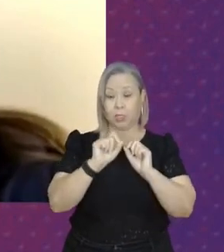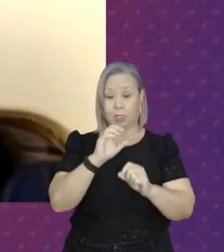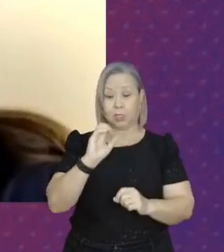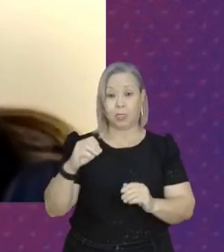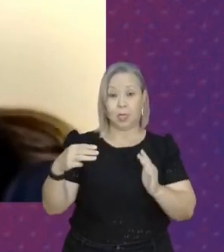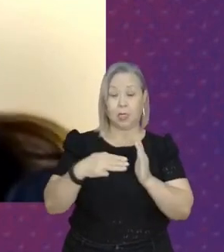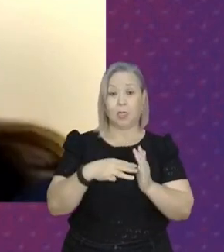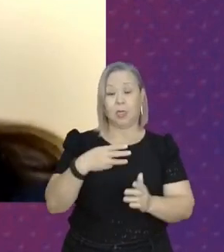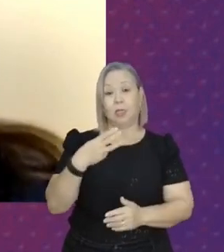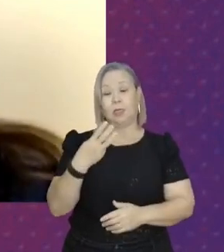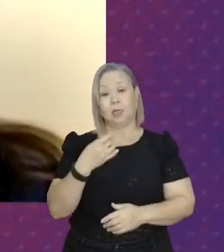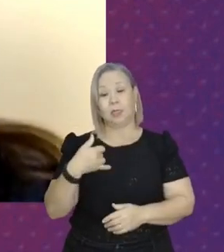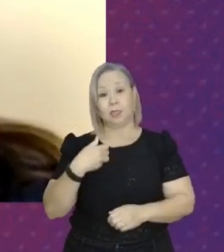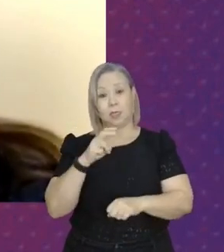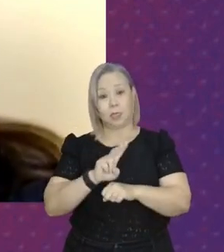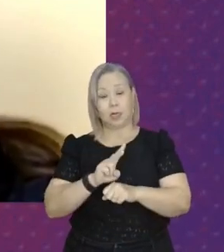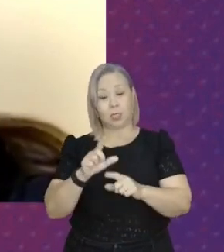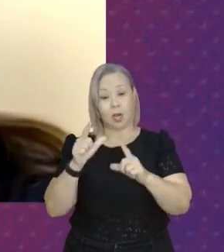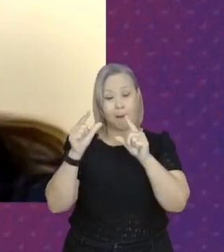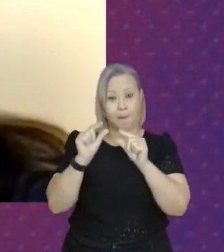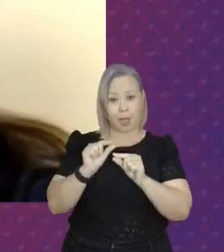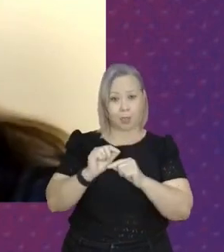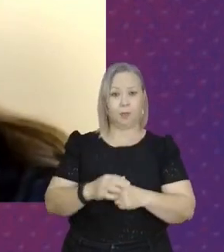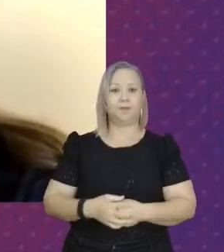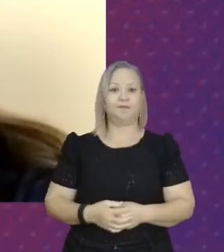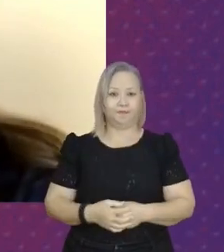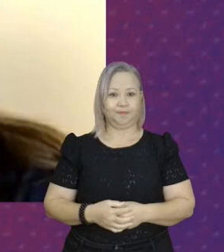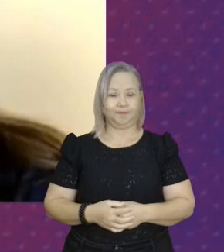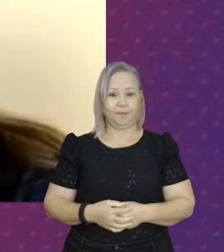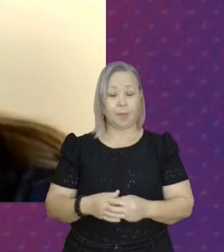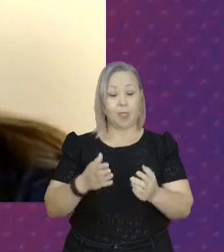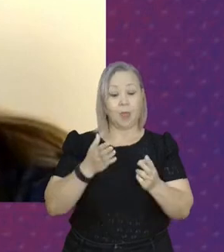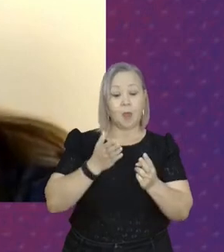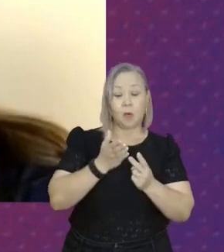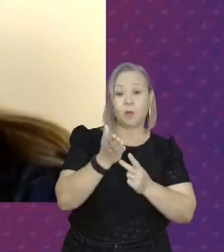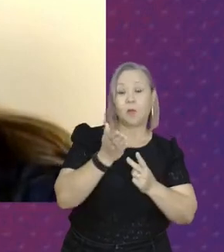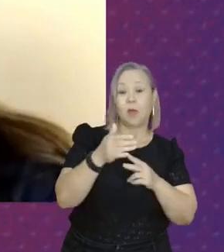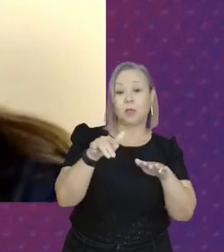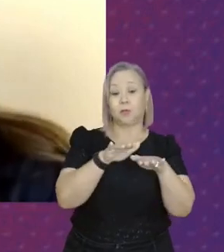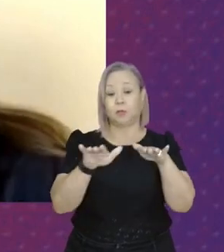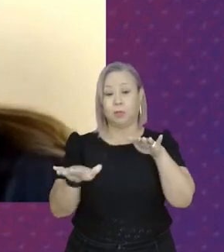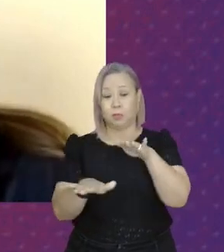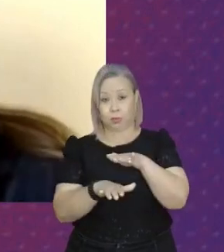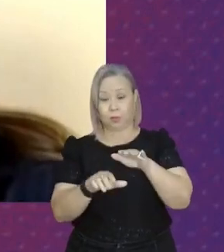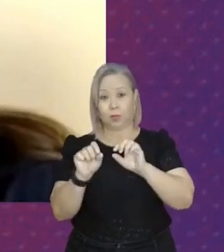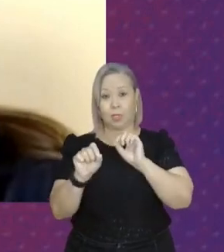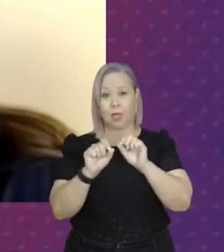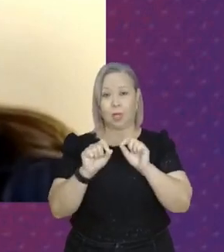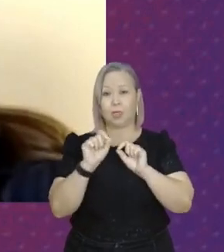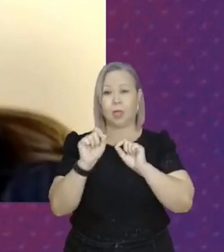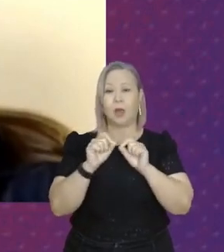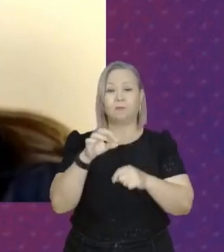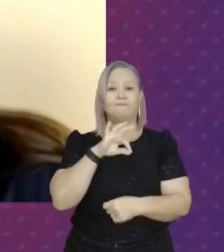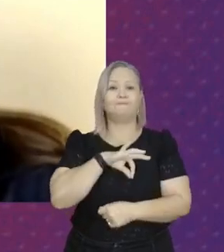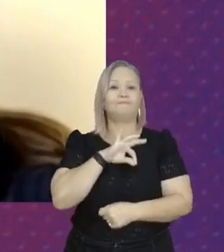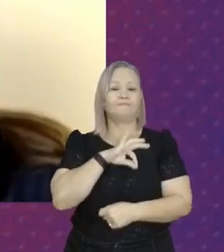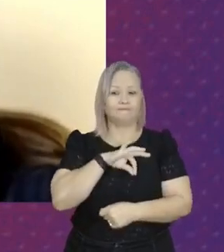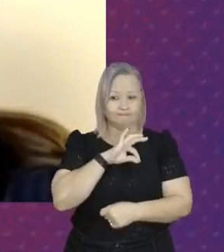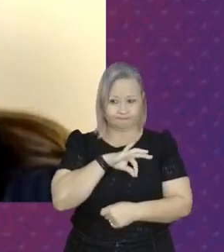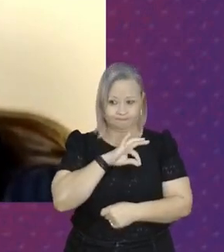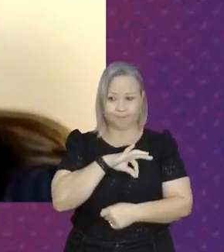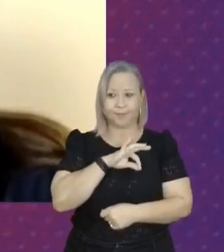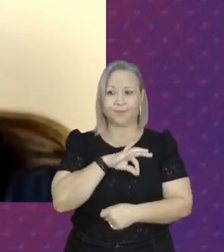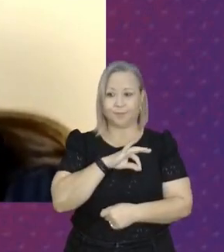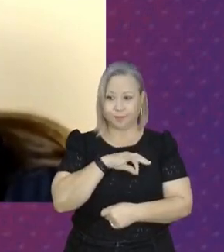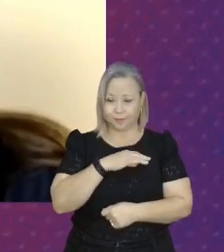à creche. E no Nordeste, 27%. Um outro eixo de desigualdade é o eixo de renda. E